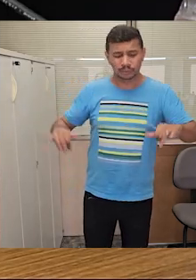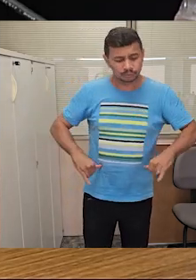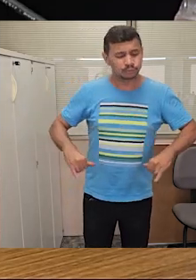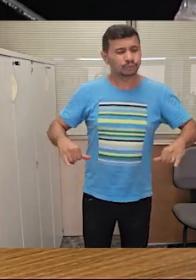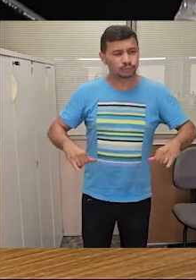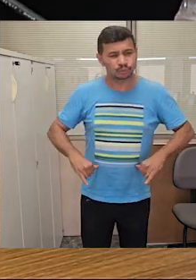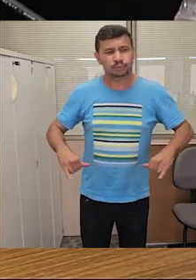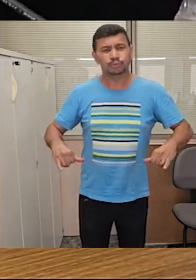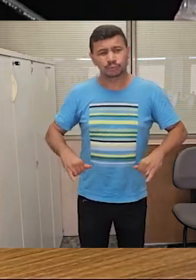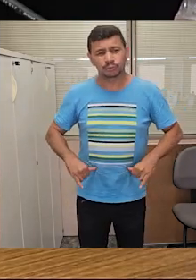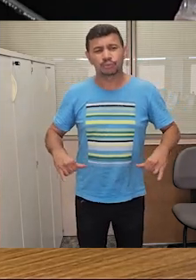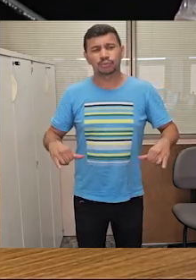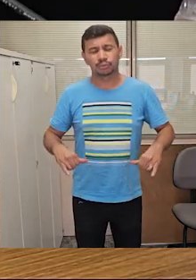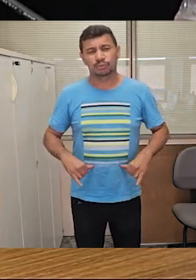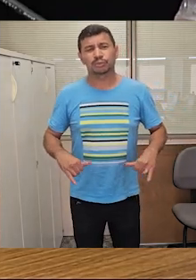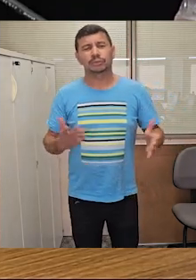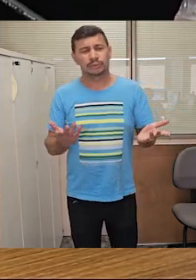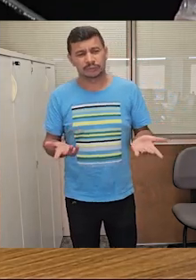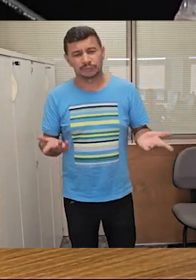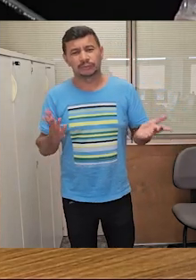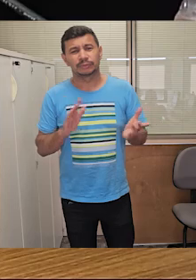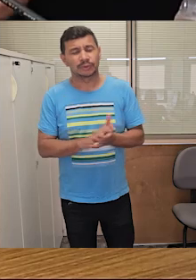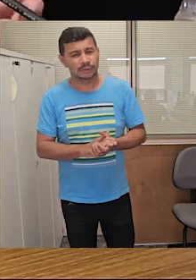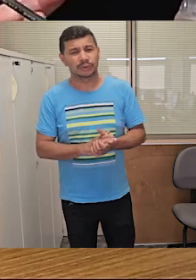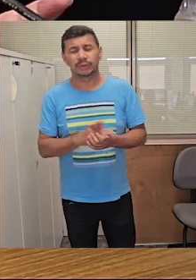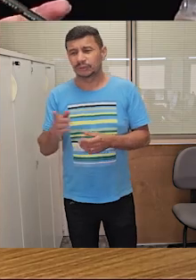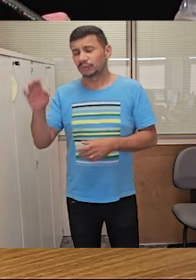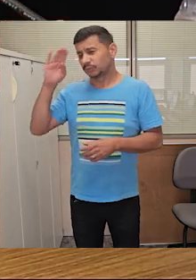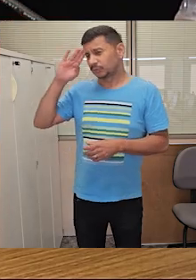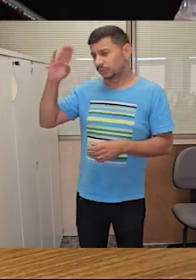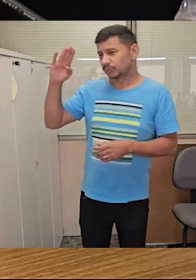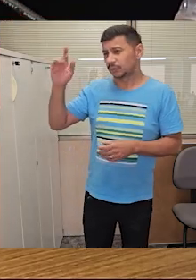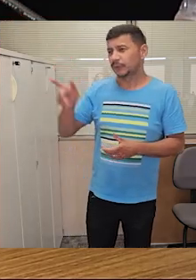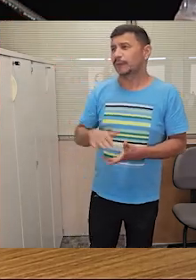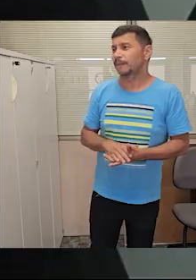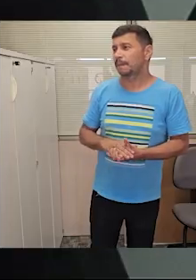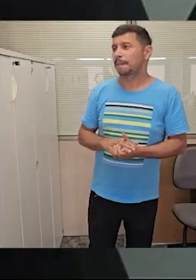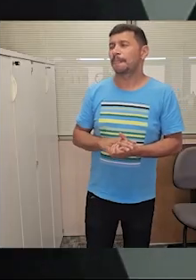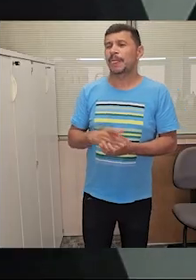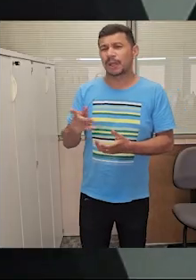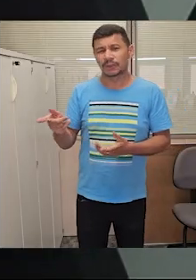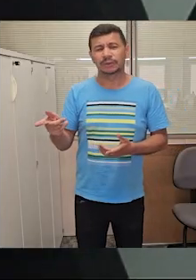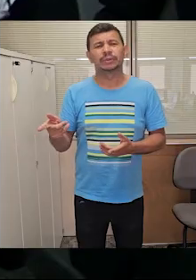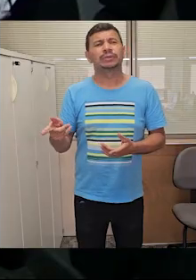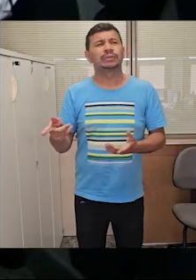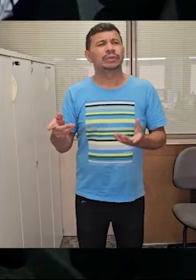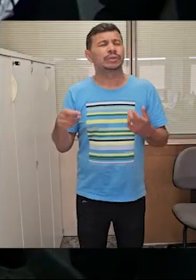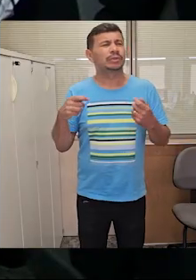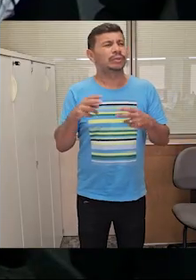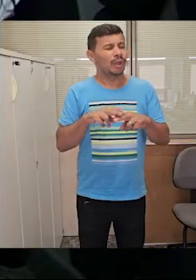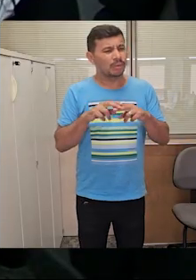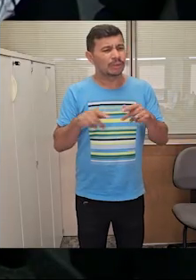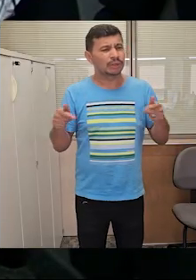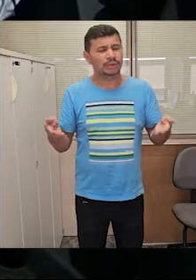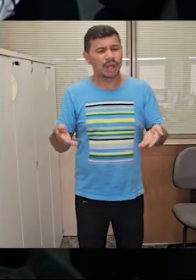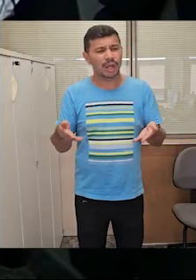isso. Sim. Isso é a ditadura militar. Com certeza. E é isso que a gente poderia